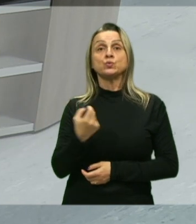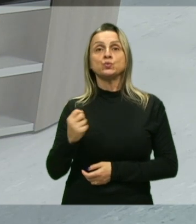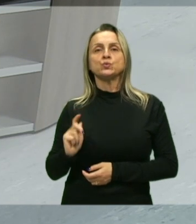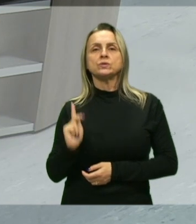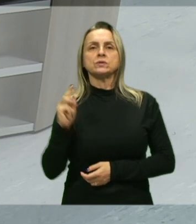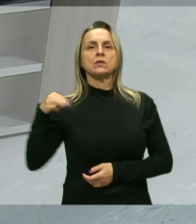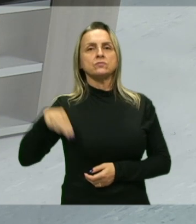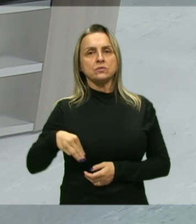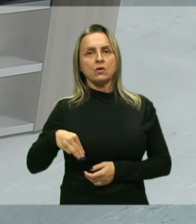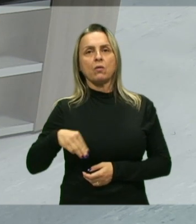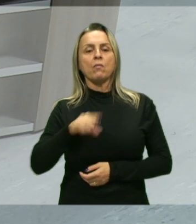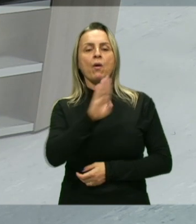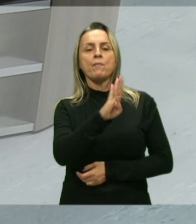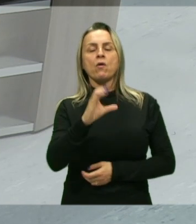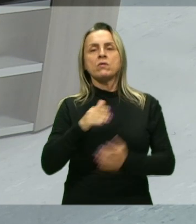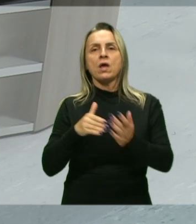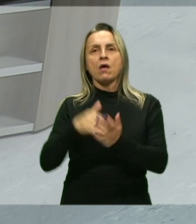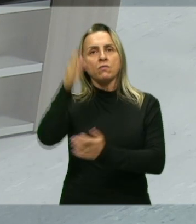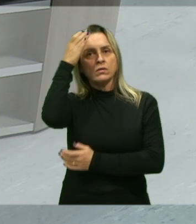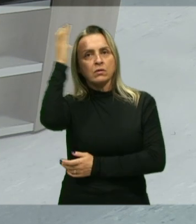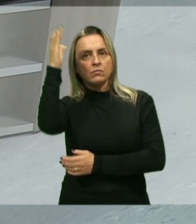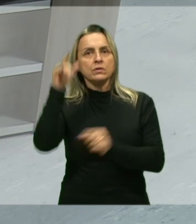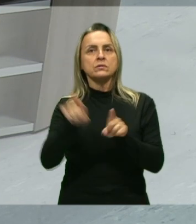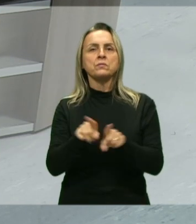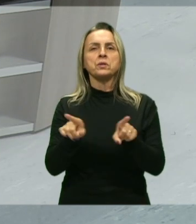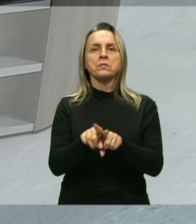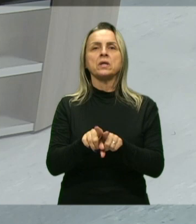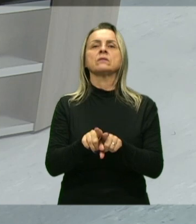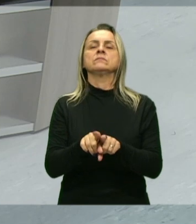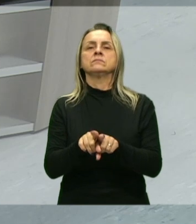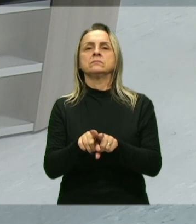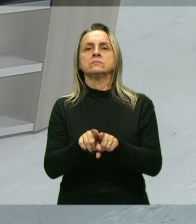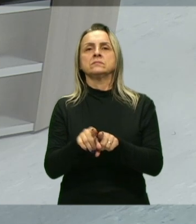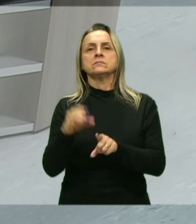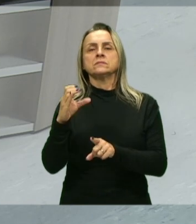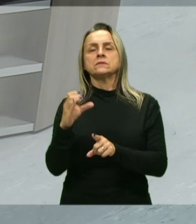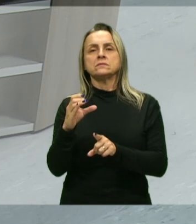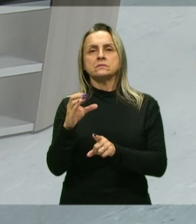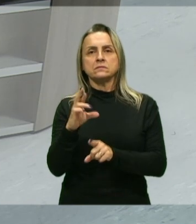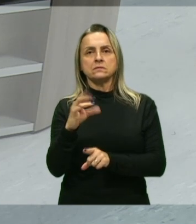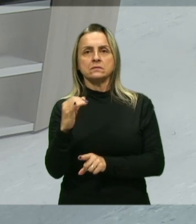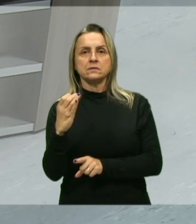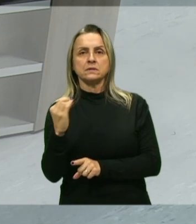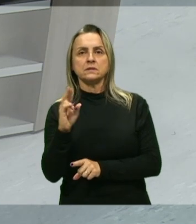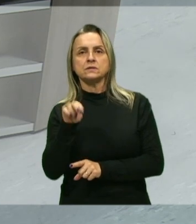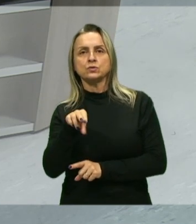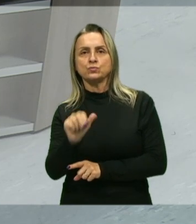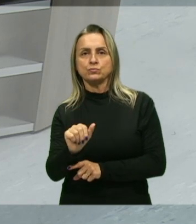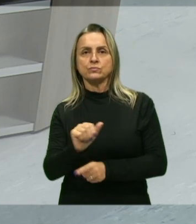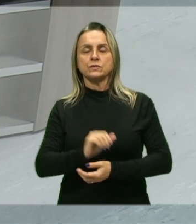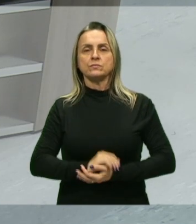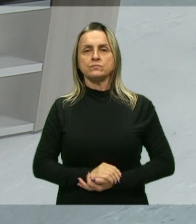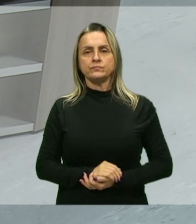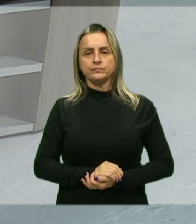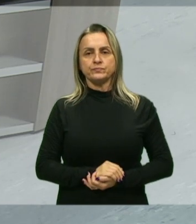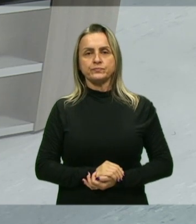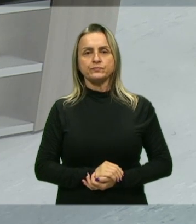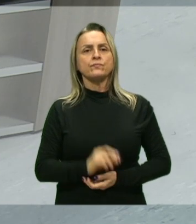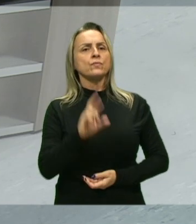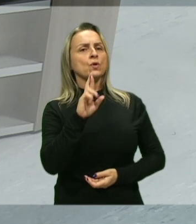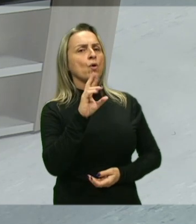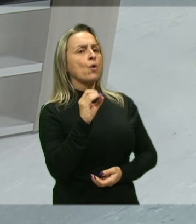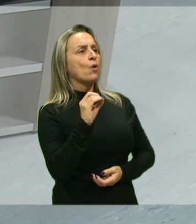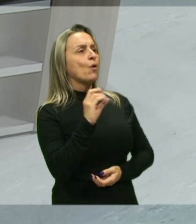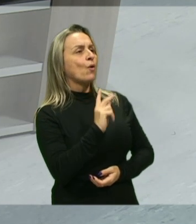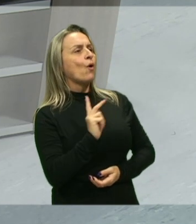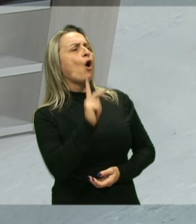Balneário Camboriú até Curitiba e até Criciúma, né? Roque, como é que está sendo essa experiência para